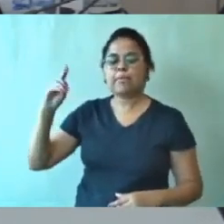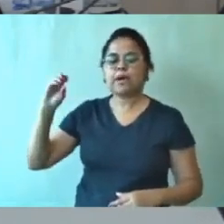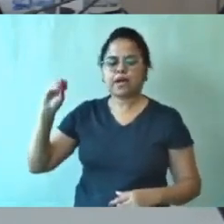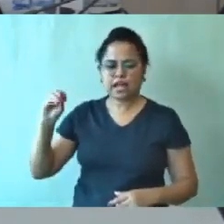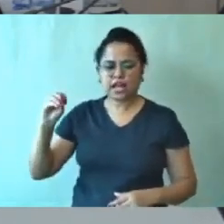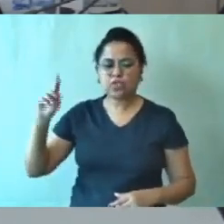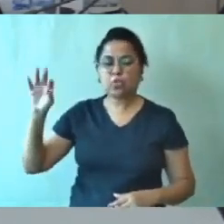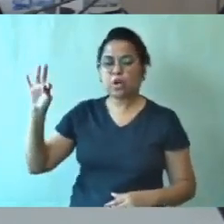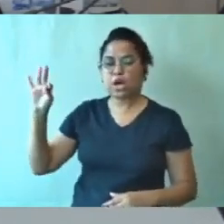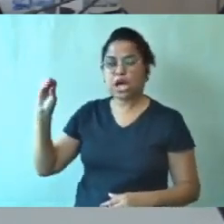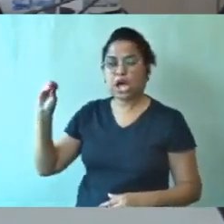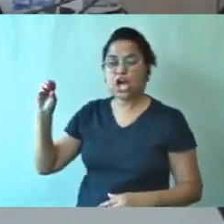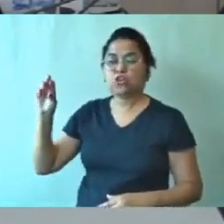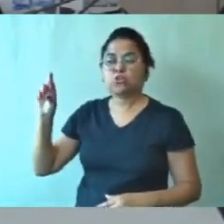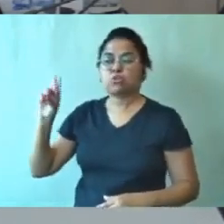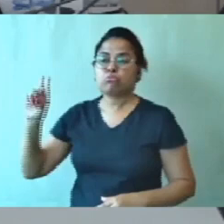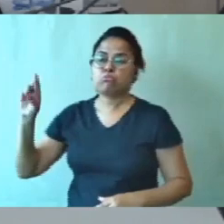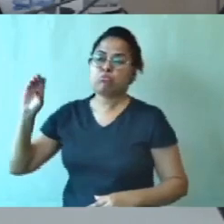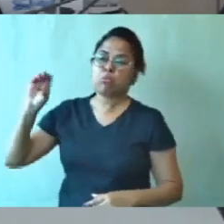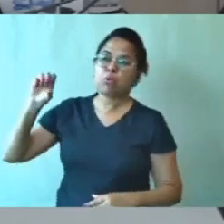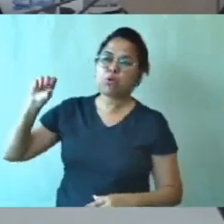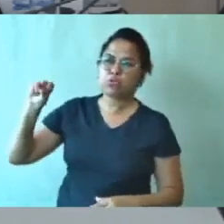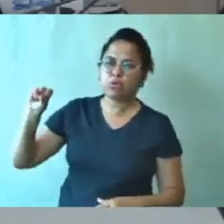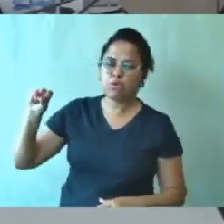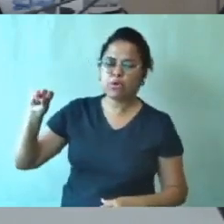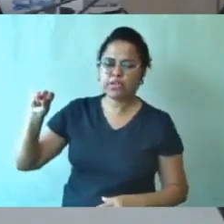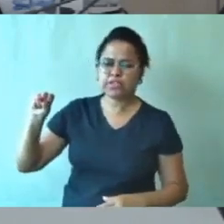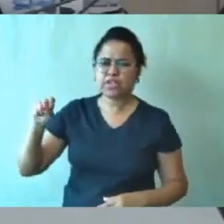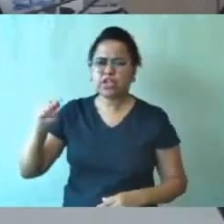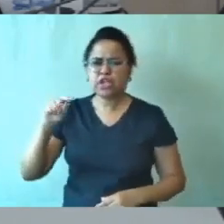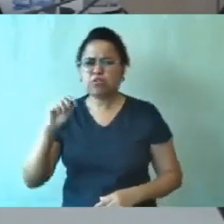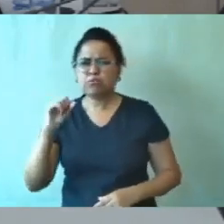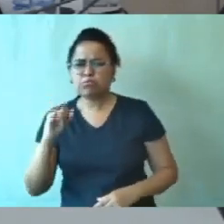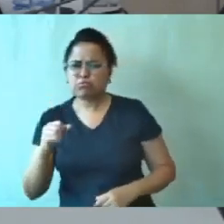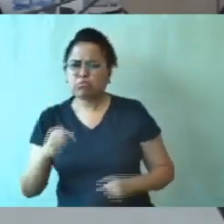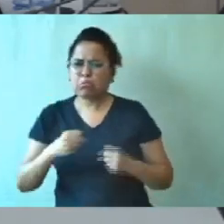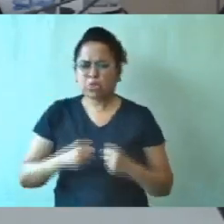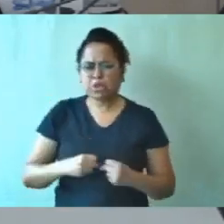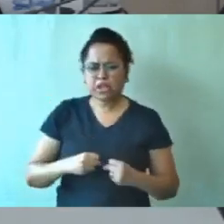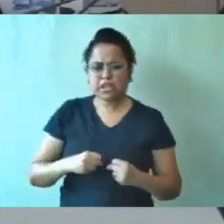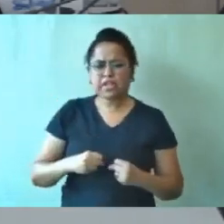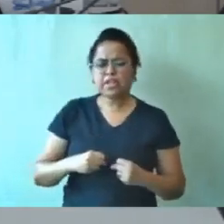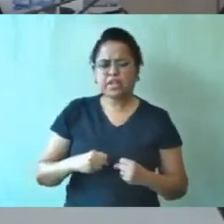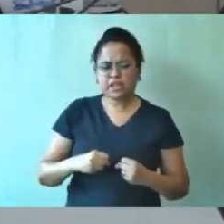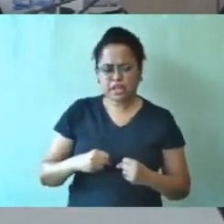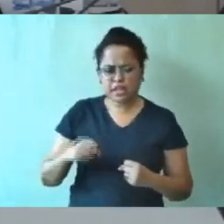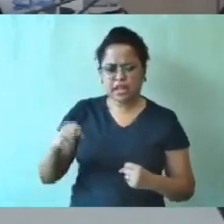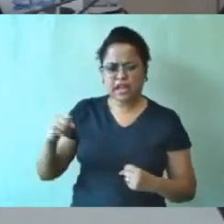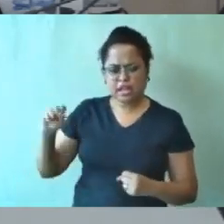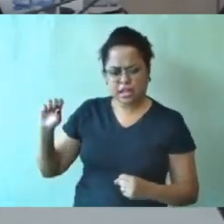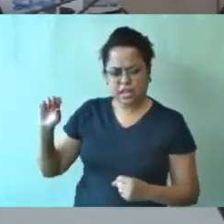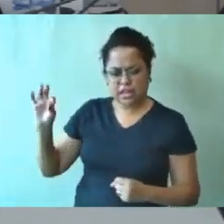a SM que deveria ser a operadora, então, do sistema, nesses meses que foi essa lacuna?